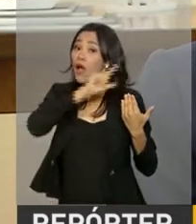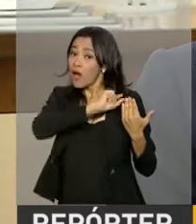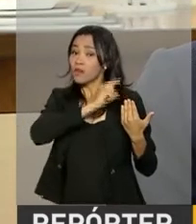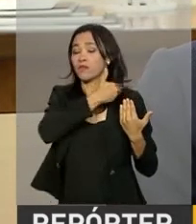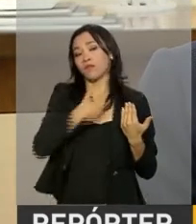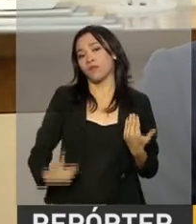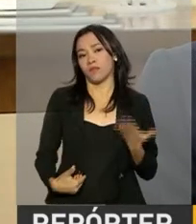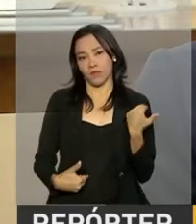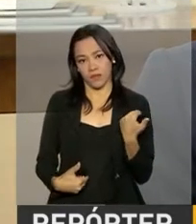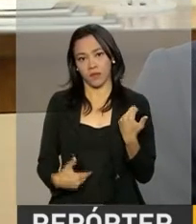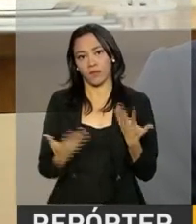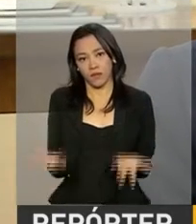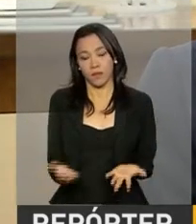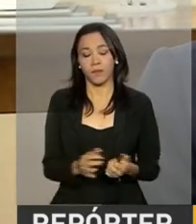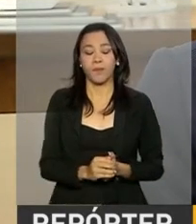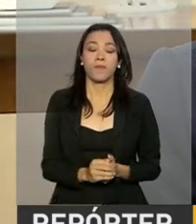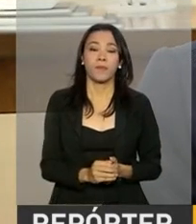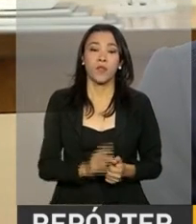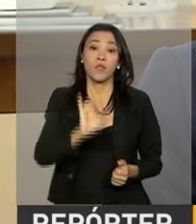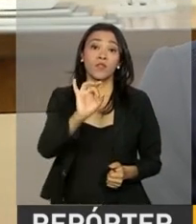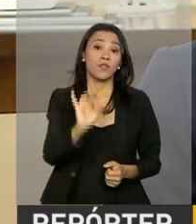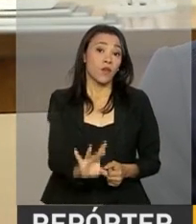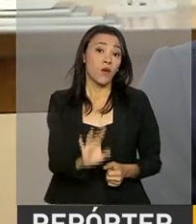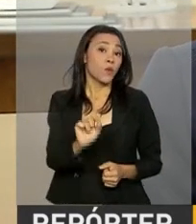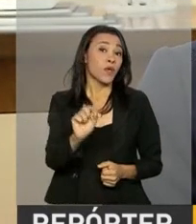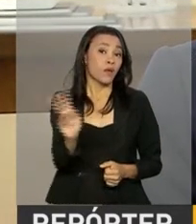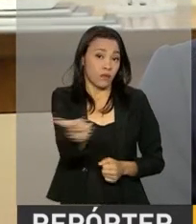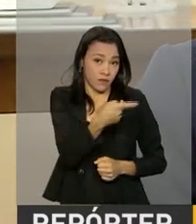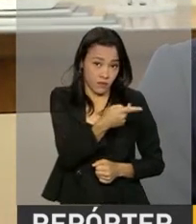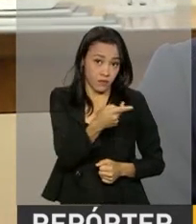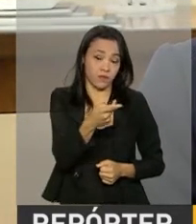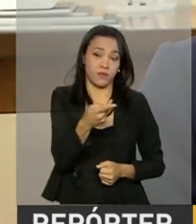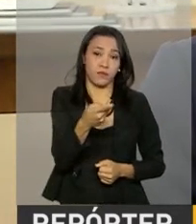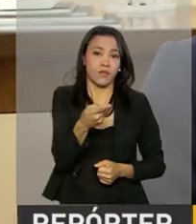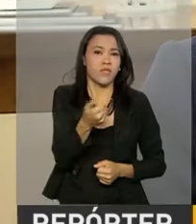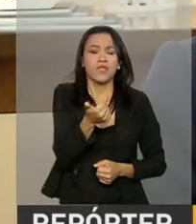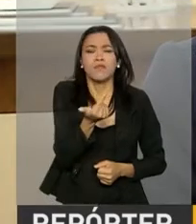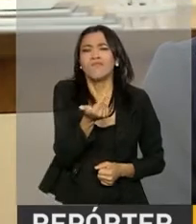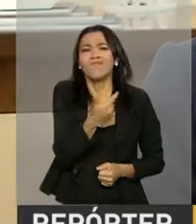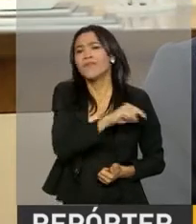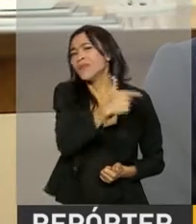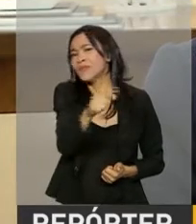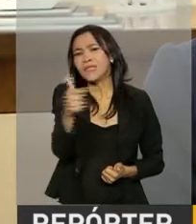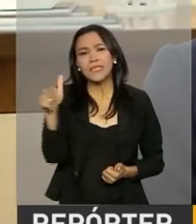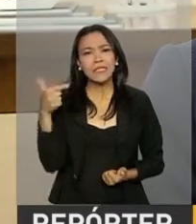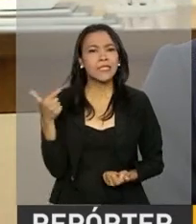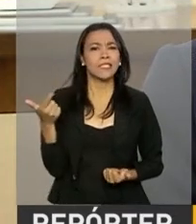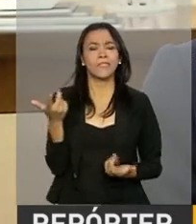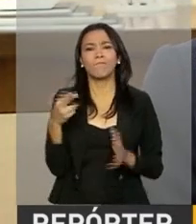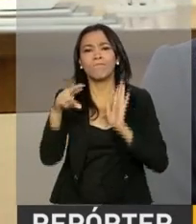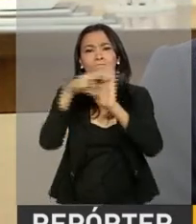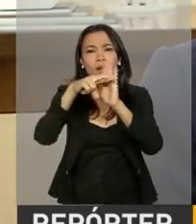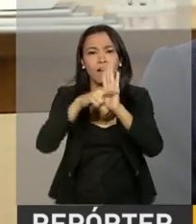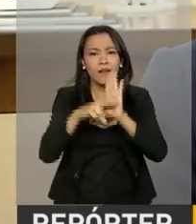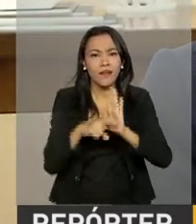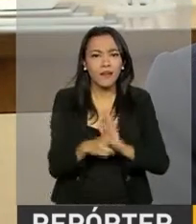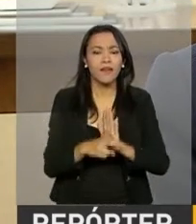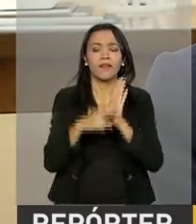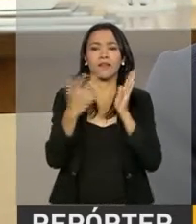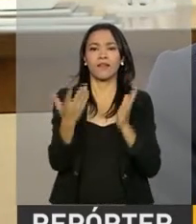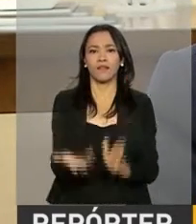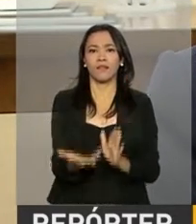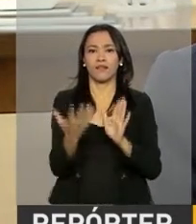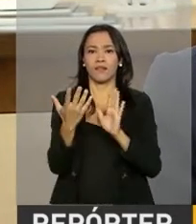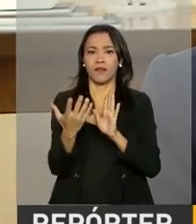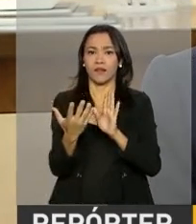então o seguinte só que é não havia um ambiente regulatório em que